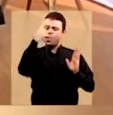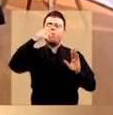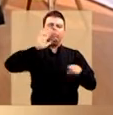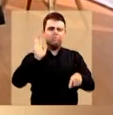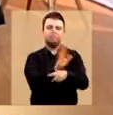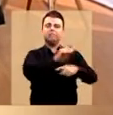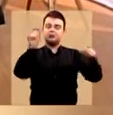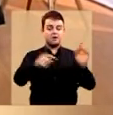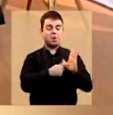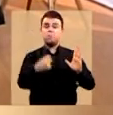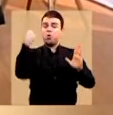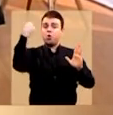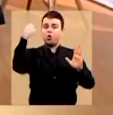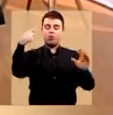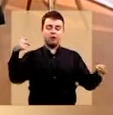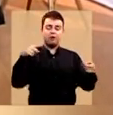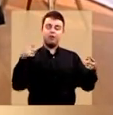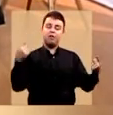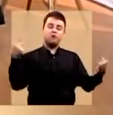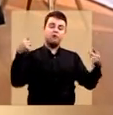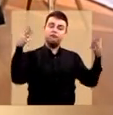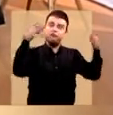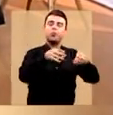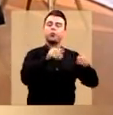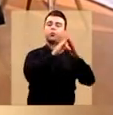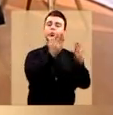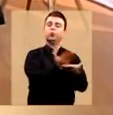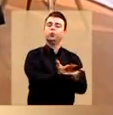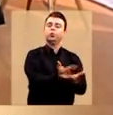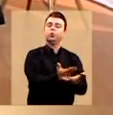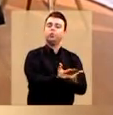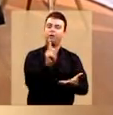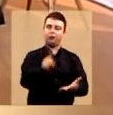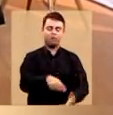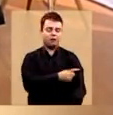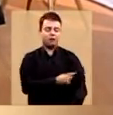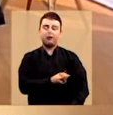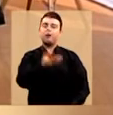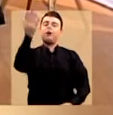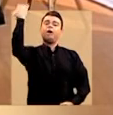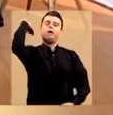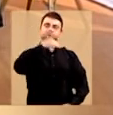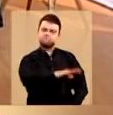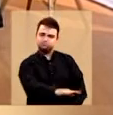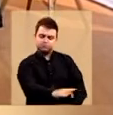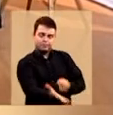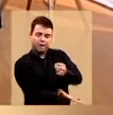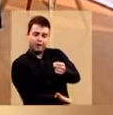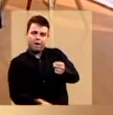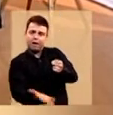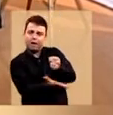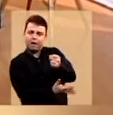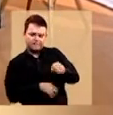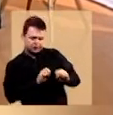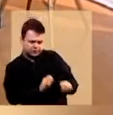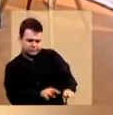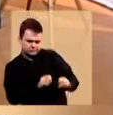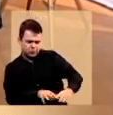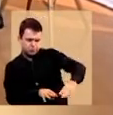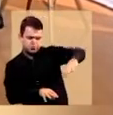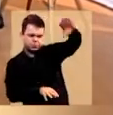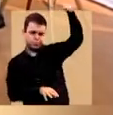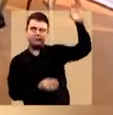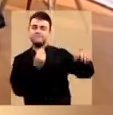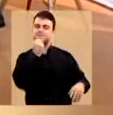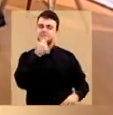É o único instrumento, a única ferramenta, né, que tem o poder, que é a educação. Que vai começar lá de transformar o indivíduo. Né? Então, essa lei, a